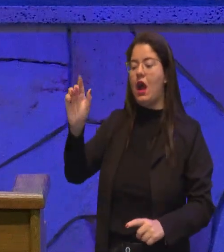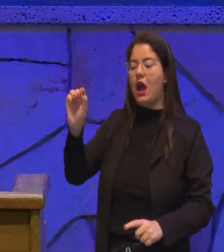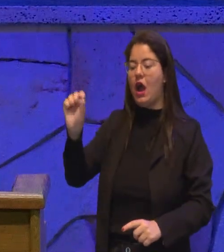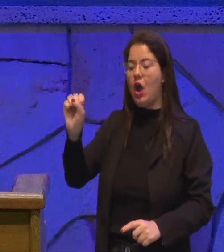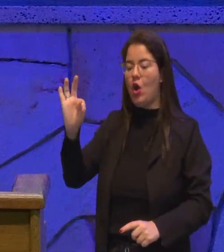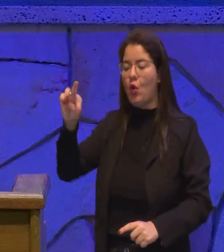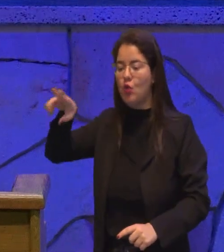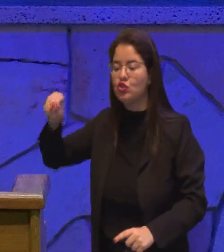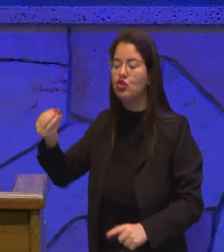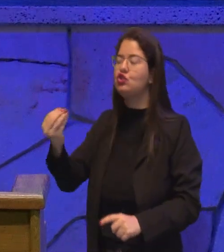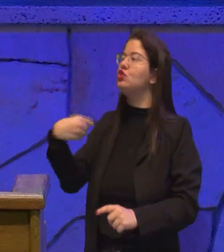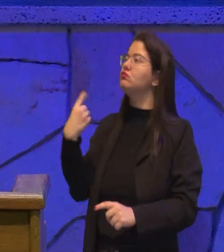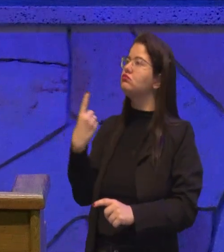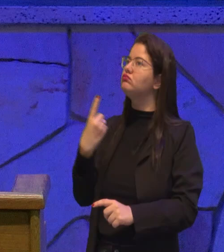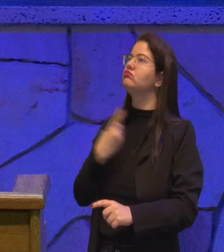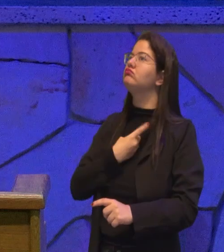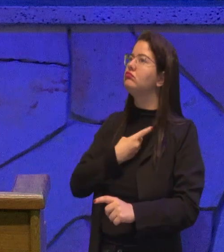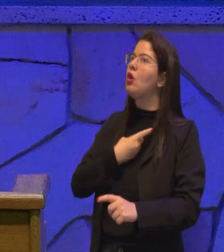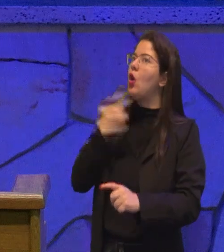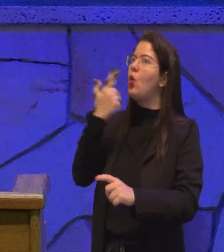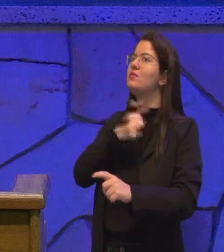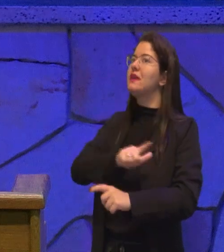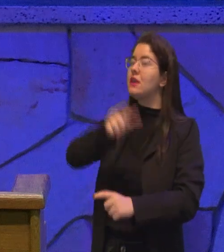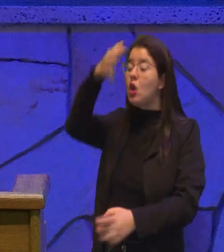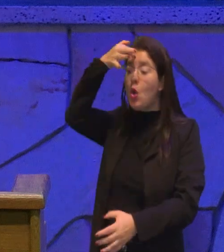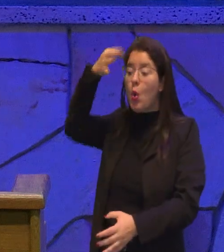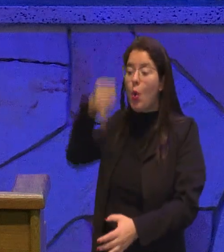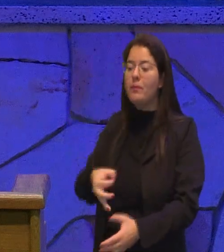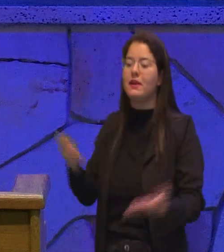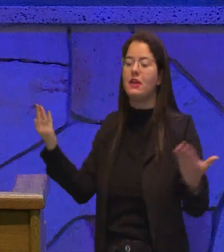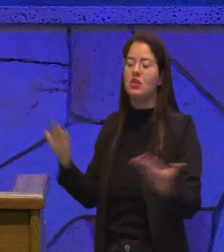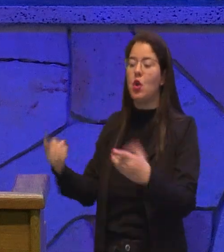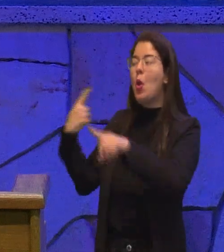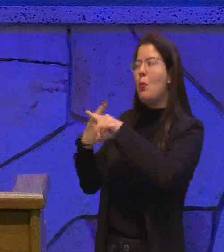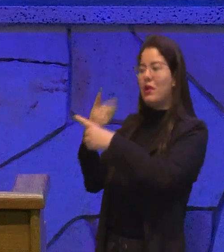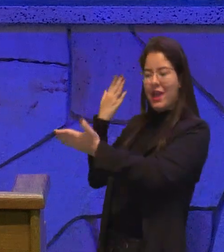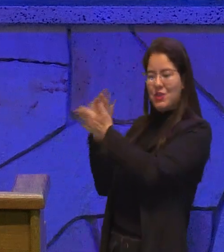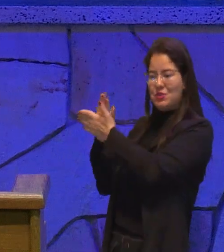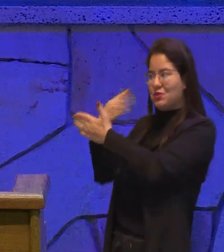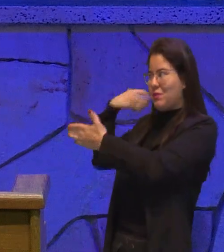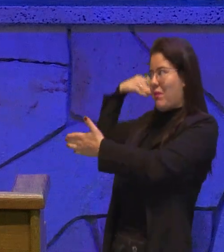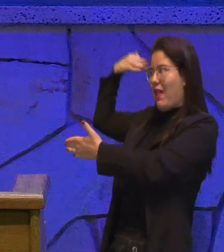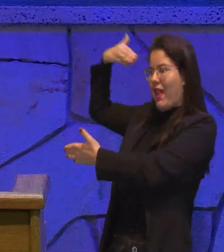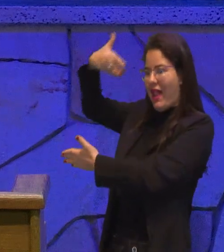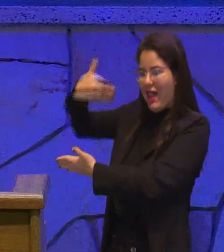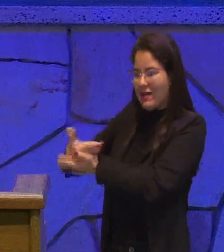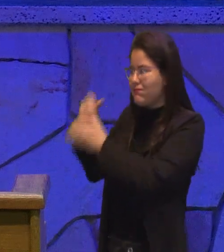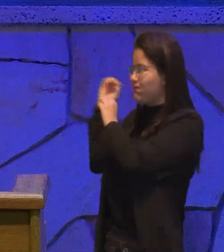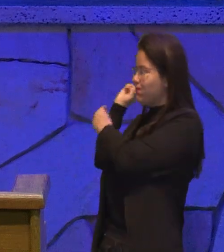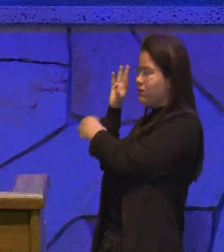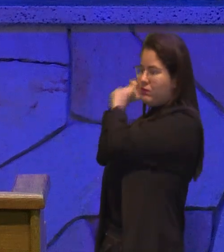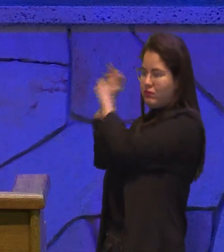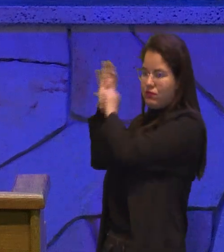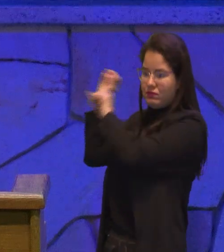nossa compreensão, o nosso entendimento a respeito da imagem de Deus em